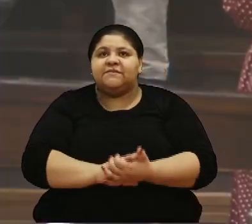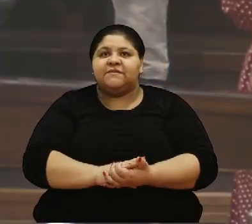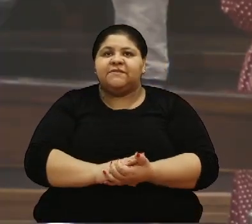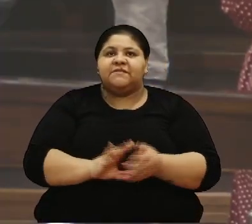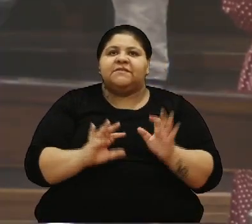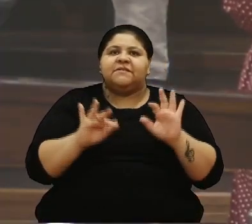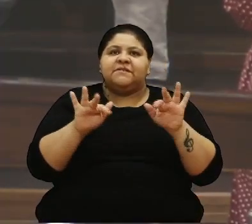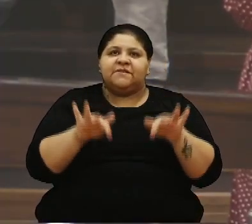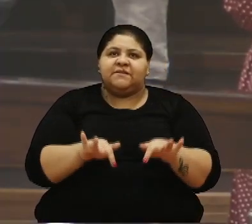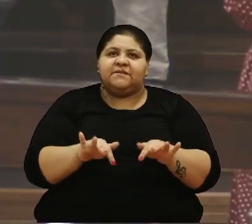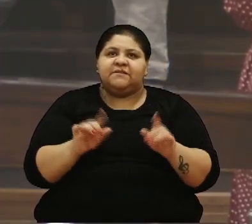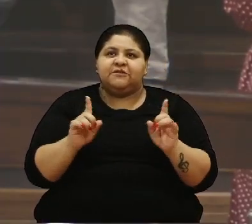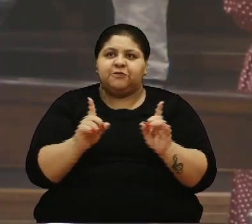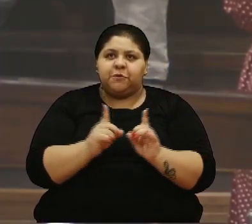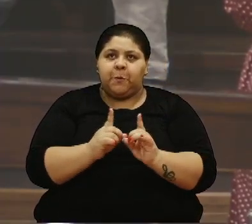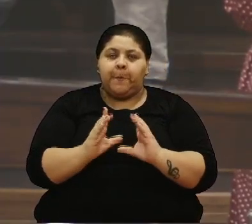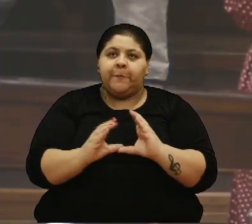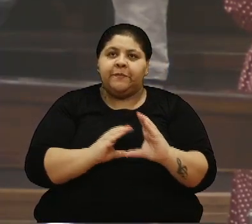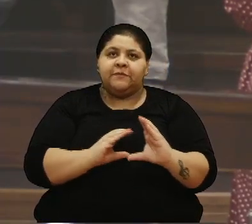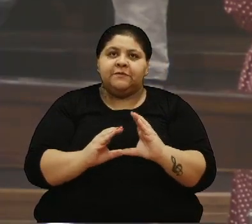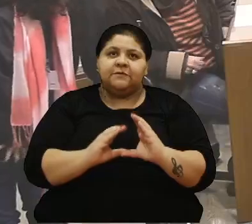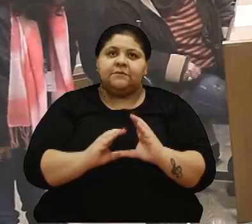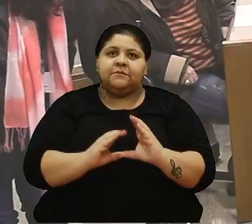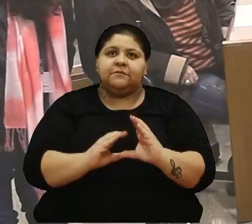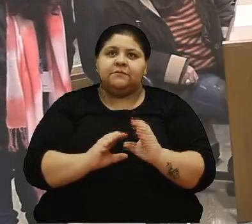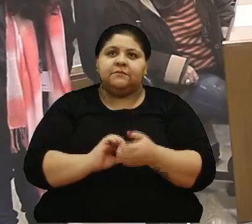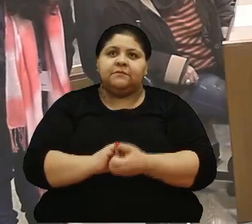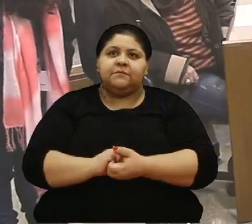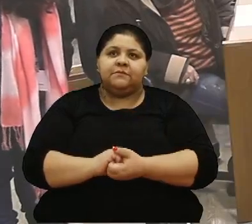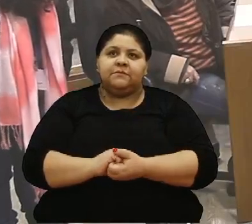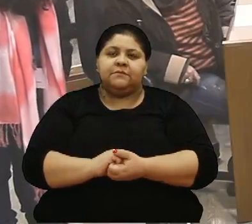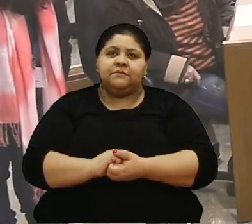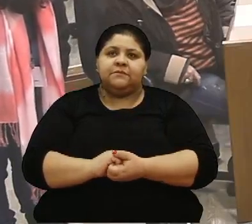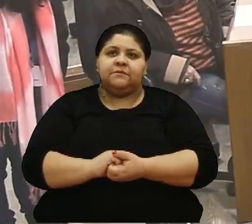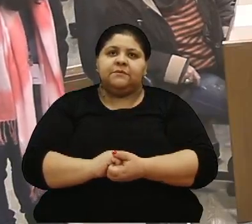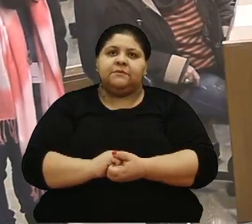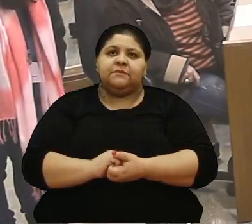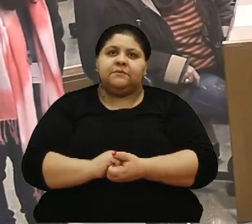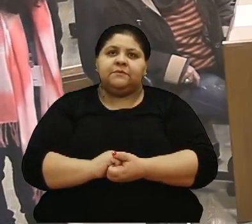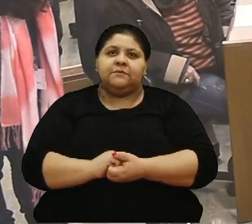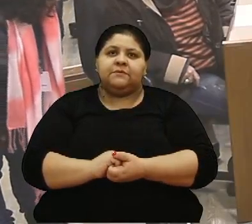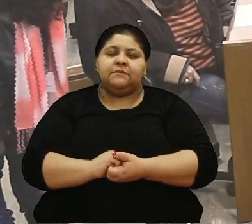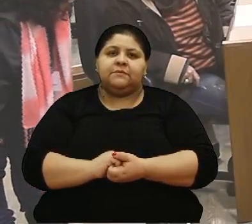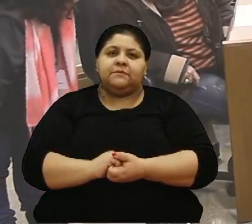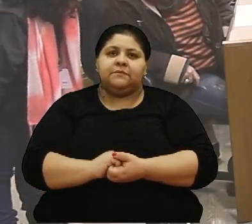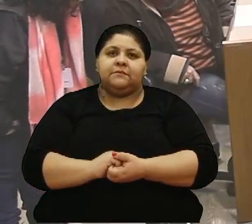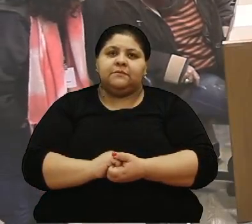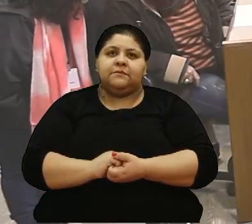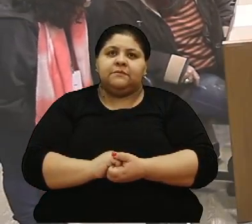Cerradas as pequenas... Pedir a palavra, presidente. Durante sua fala, pedir a palavra.